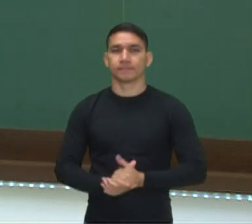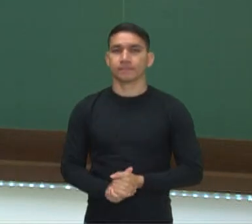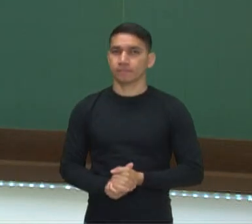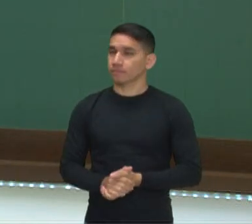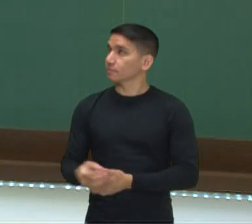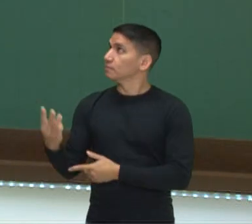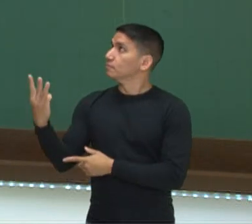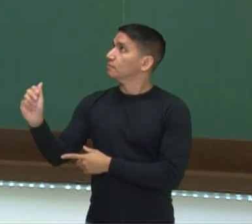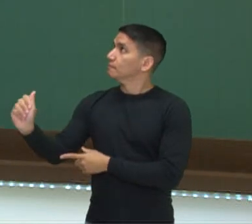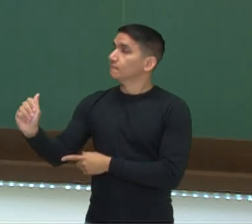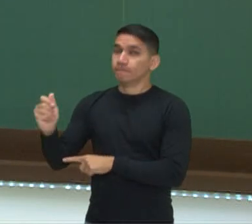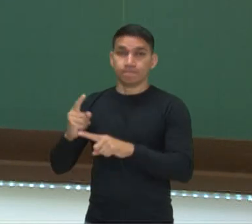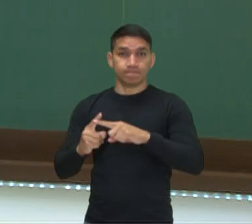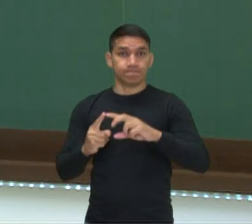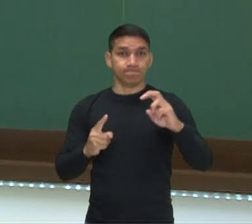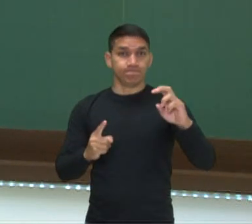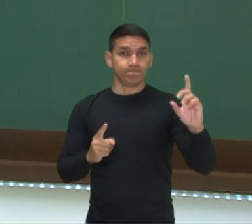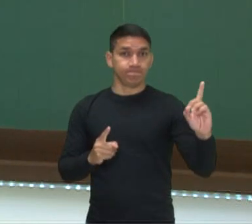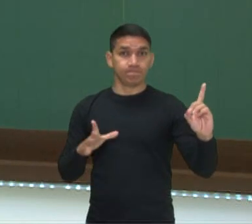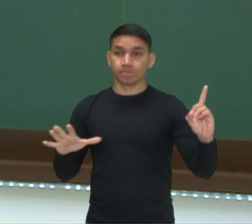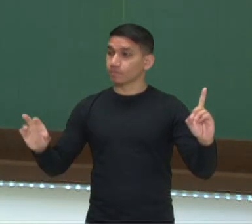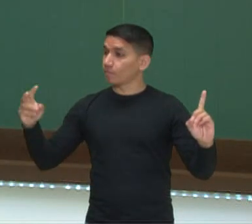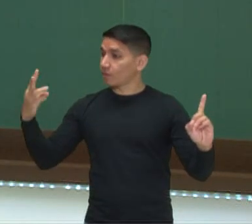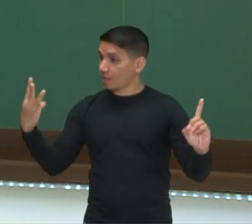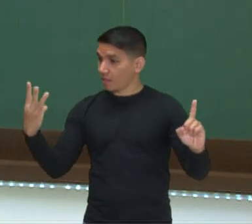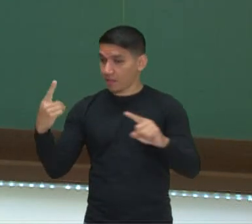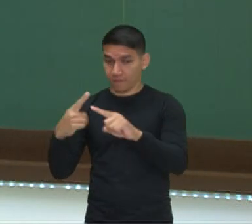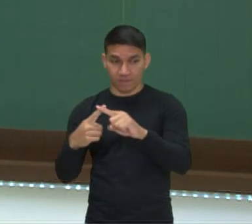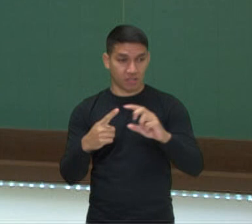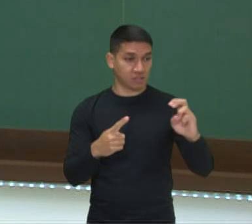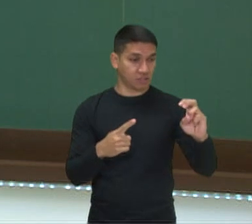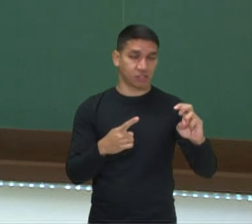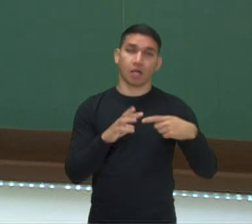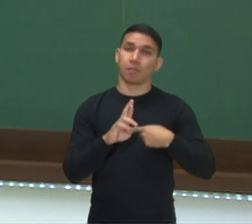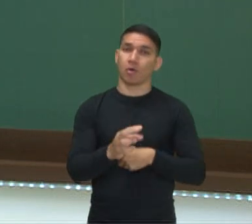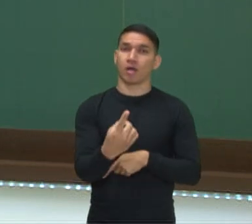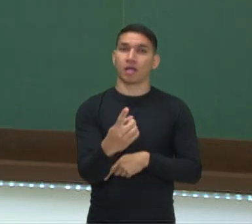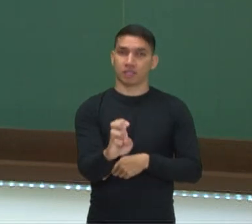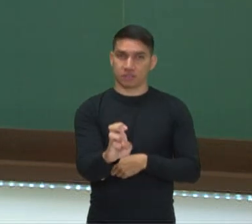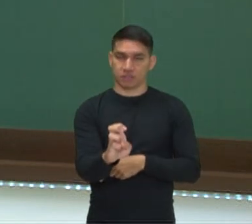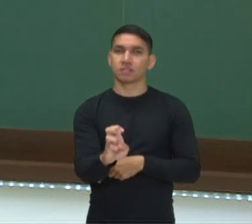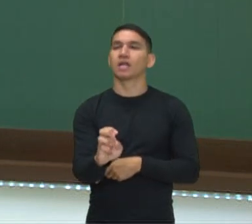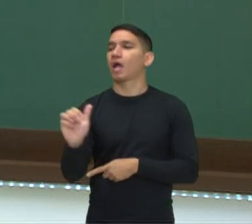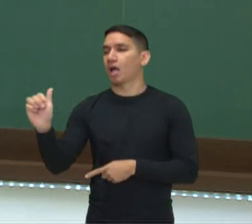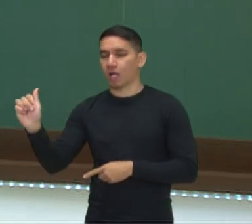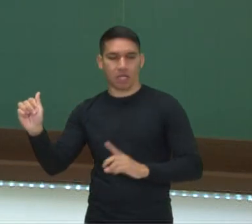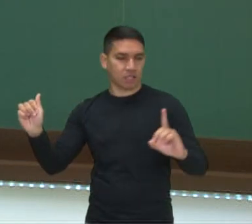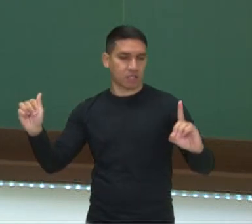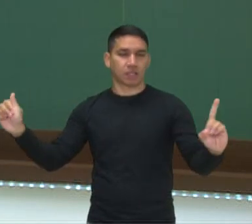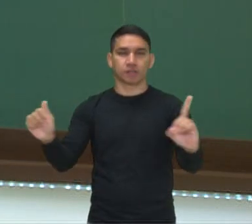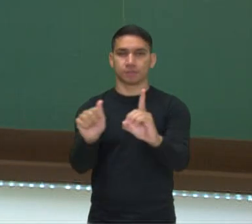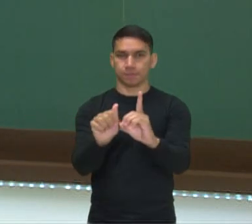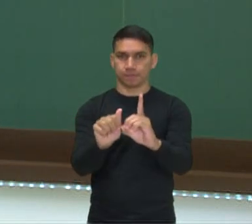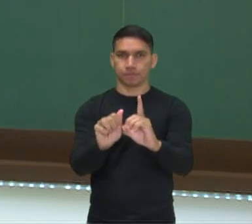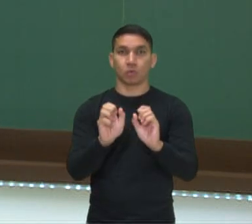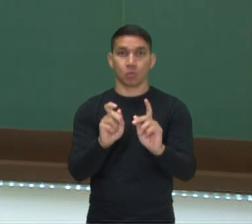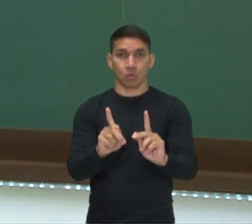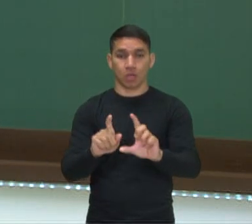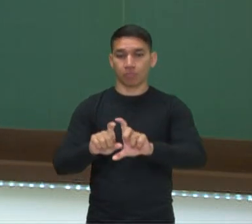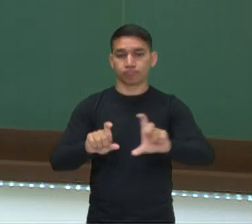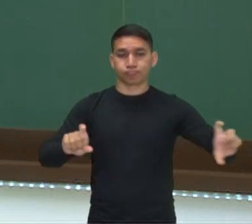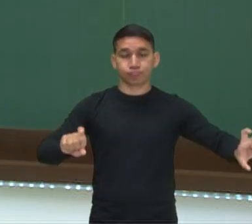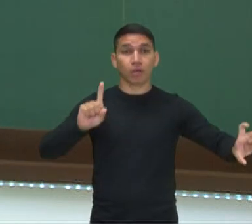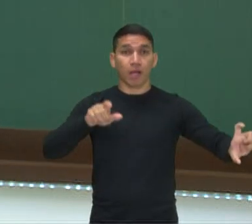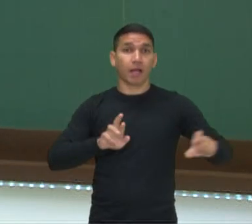5D. 3A vezes 5D, 3 vezes 5, 15. E o A vezes D acompanha na resposta. Junta todo mundo